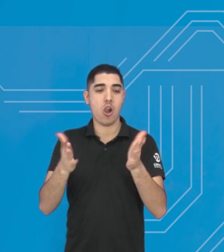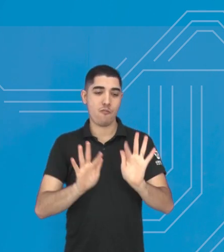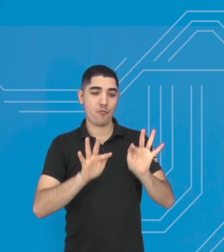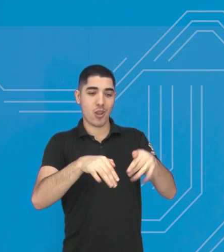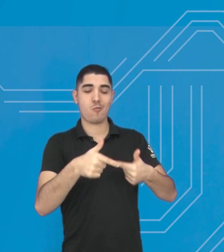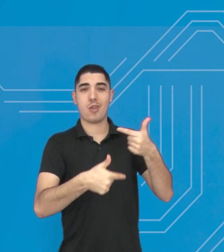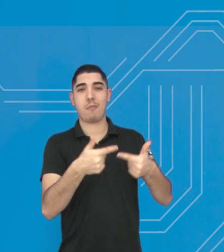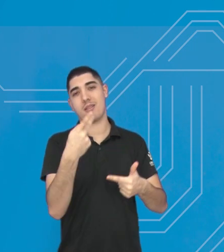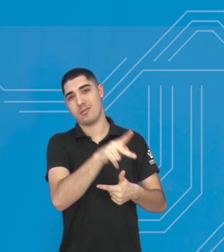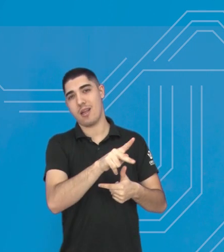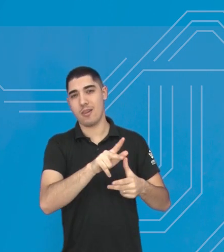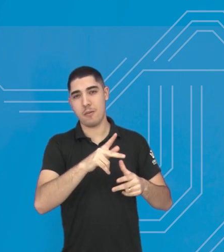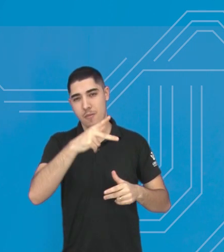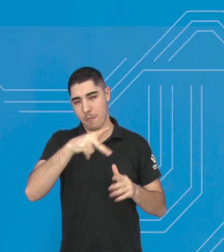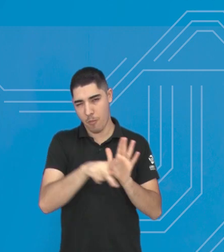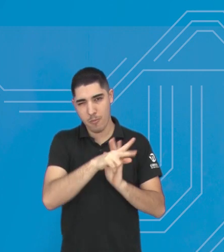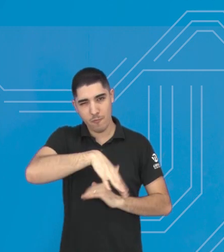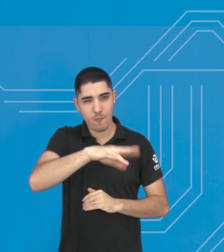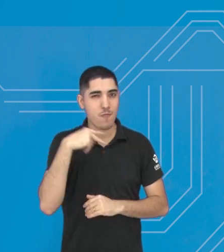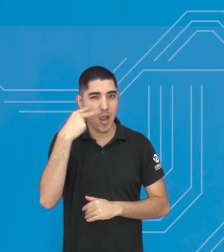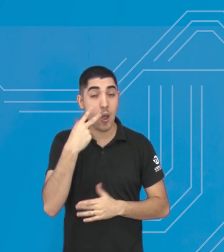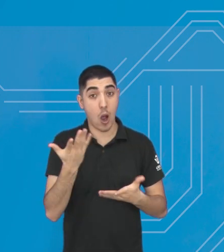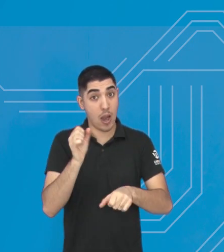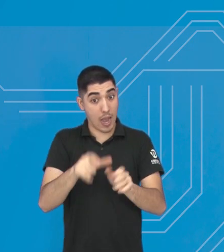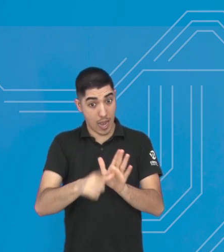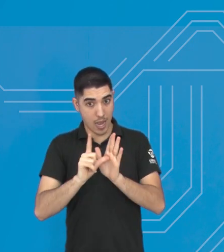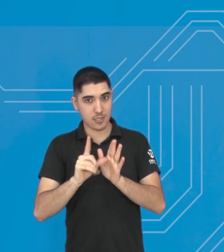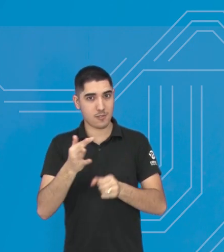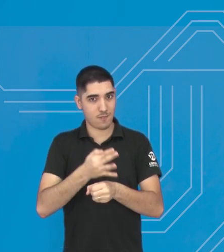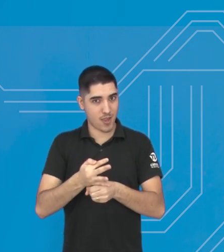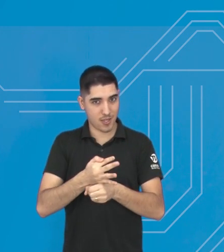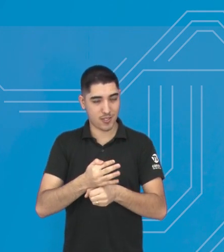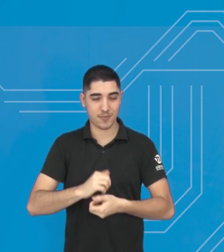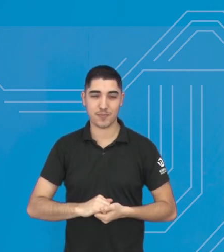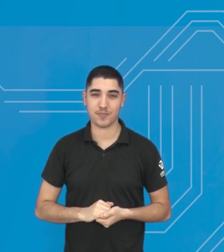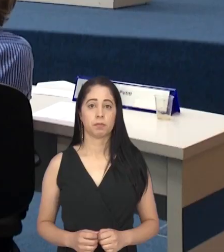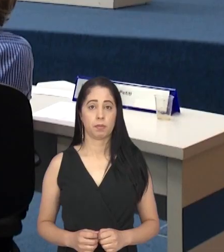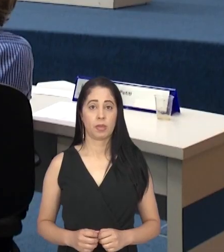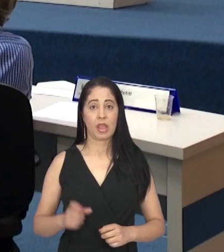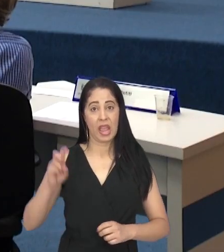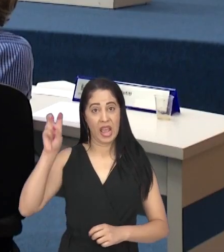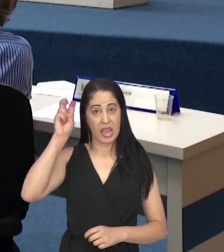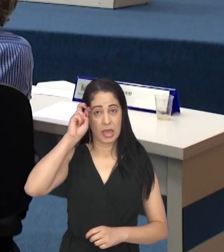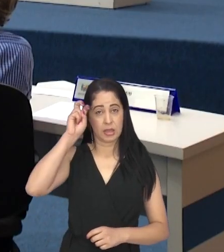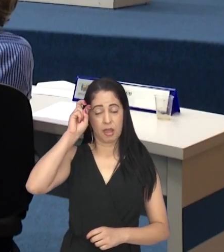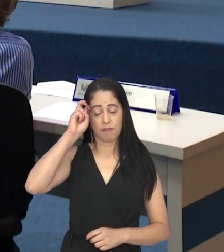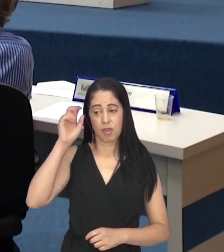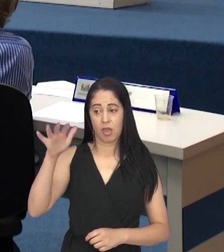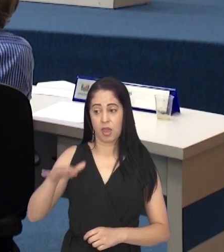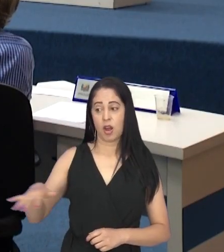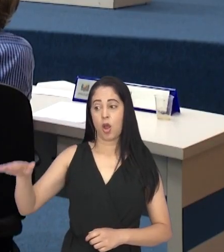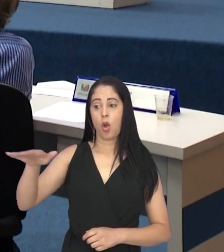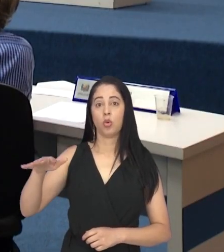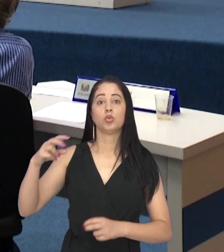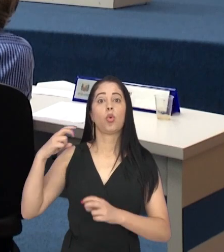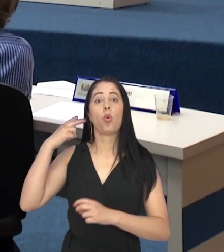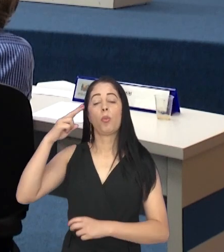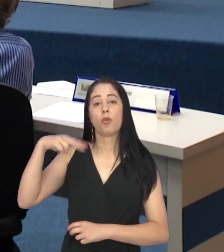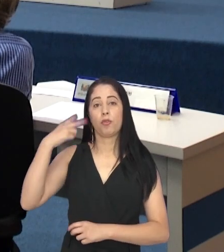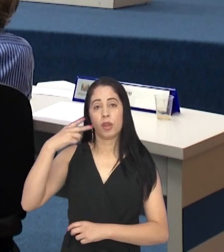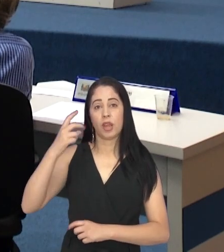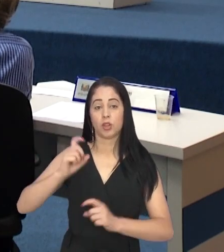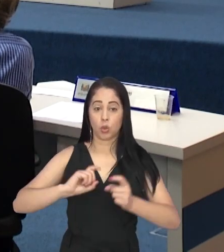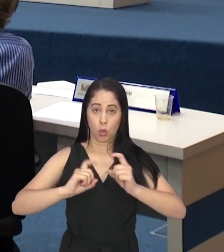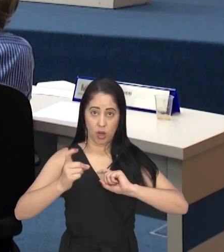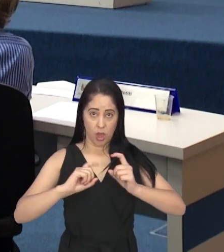que marcou o fim dos trabalhos legislativos antes do recesso parlamentar. Nesta quinta-feira, os vereadores